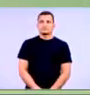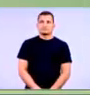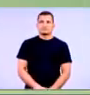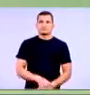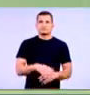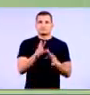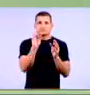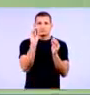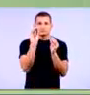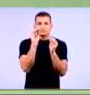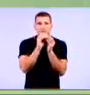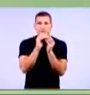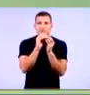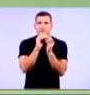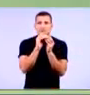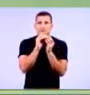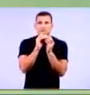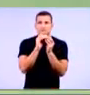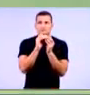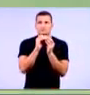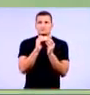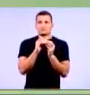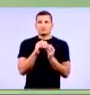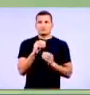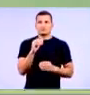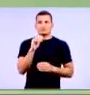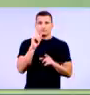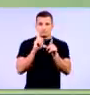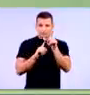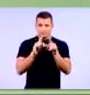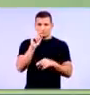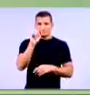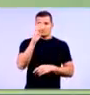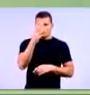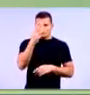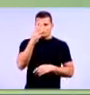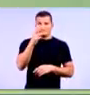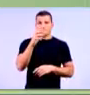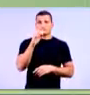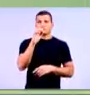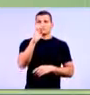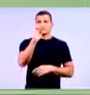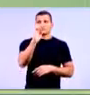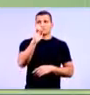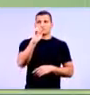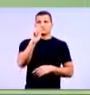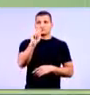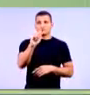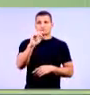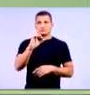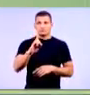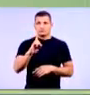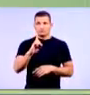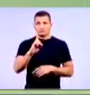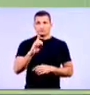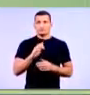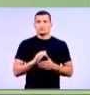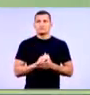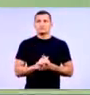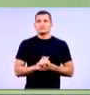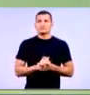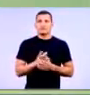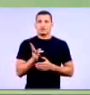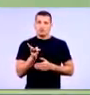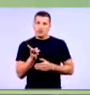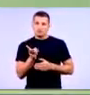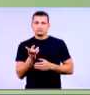juntar, ficar juntinho aqui, os três, né, para ficar no mesmo nível EAD, né,